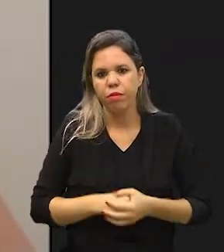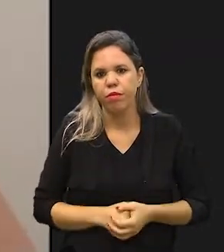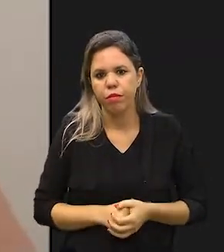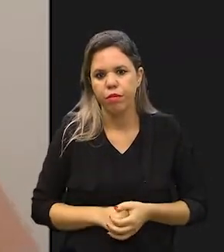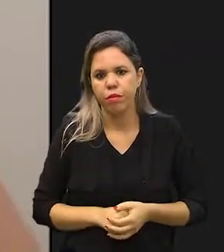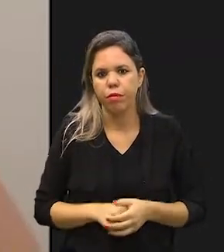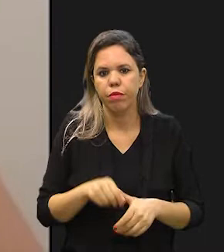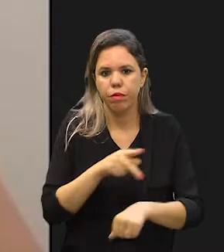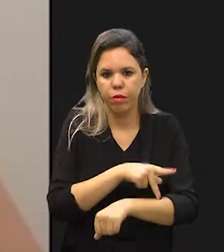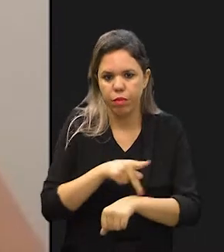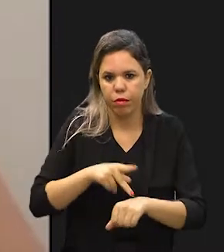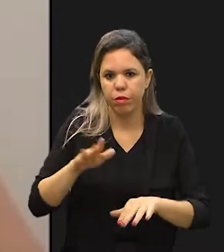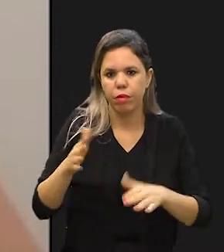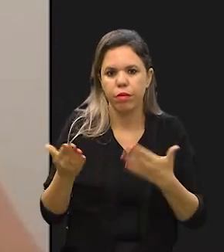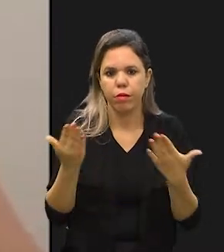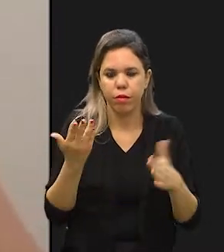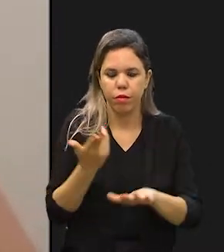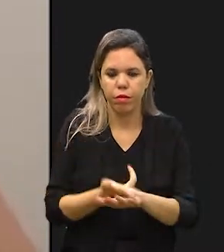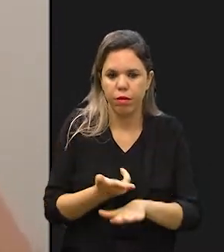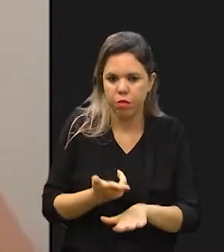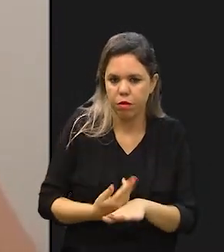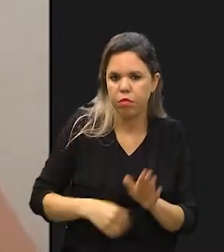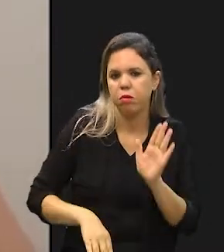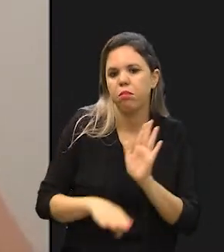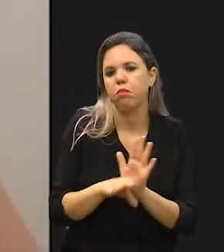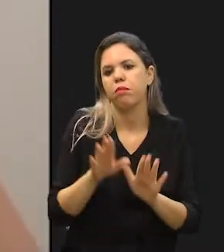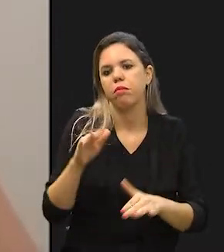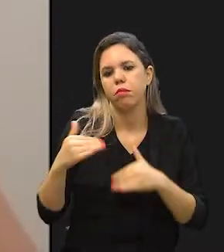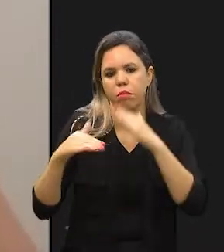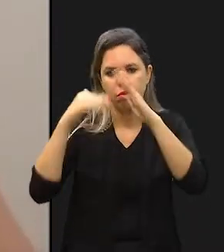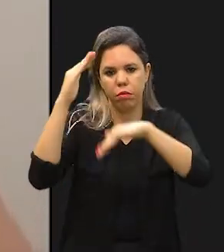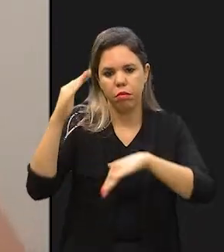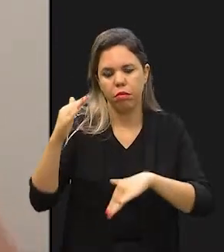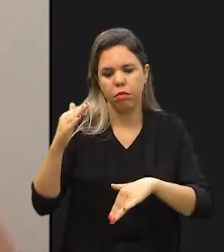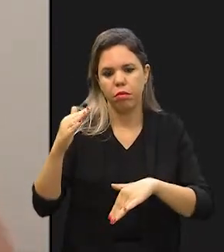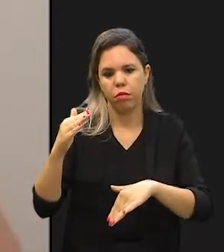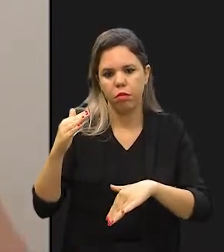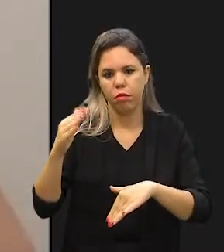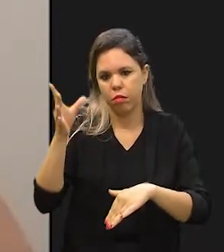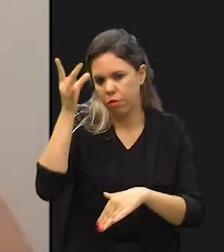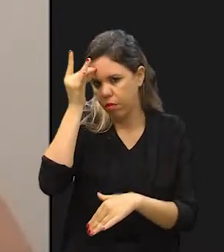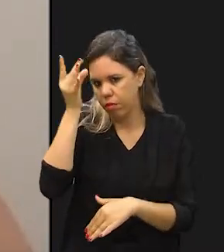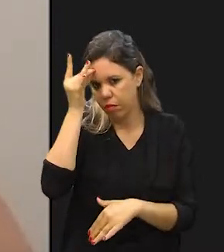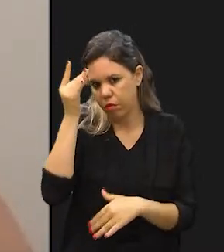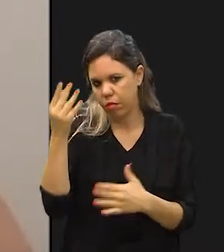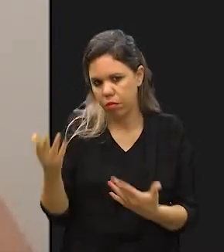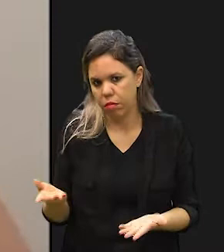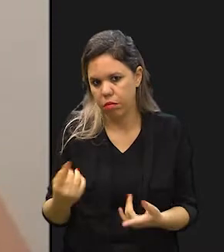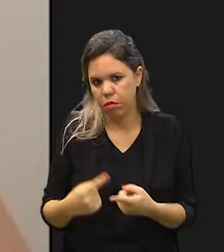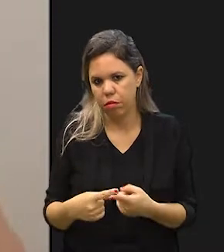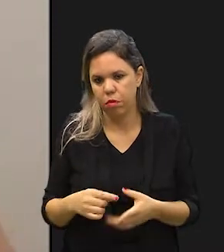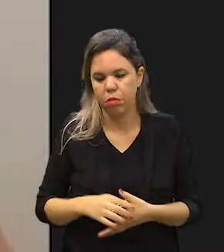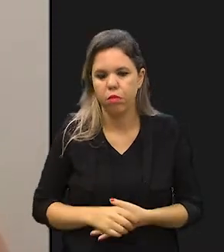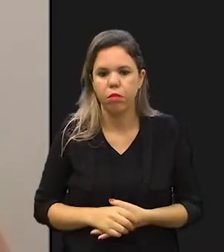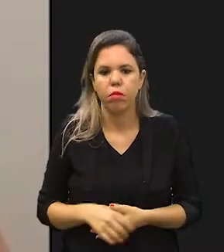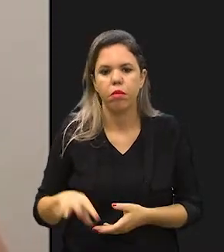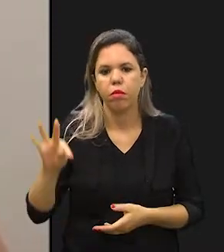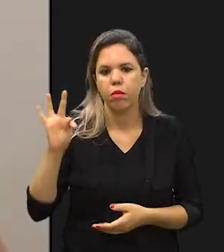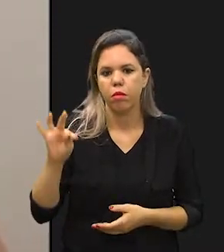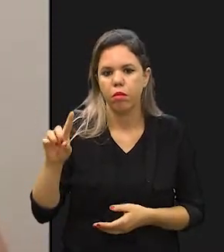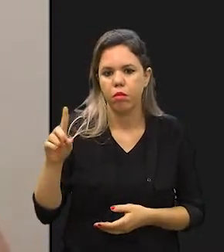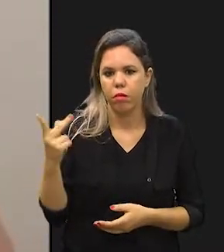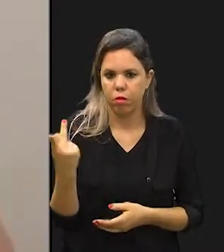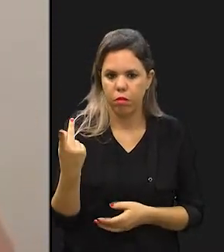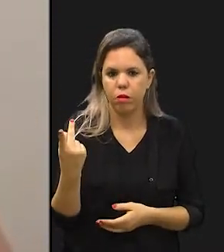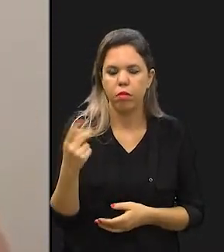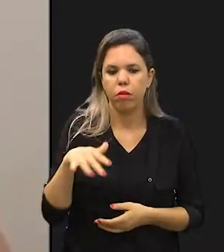um psicopedagogo ou auxílio de um pedagogo, para o desenvolvimento da parte de aprendizagem, né? Porque o TDAH,